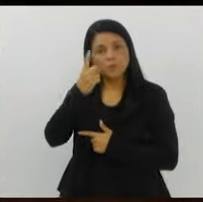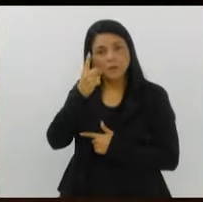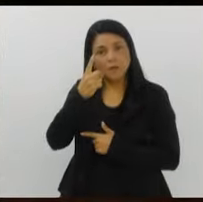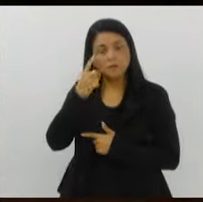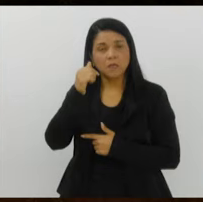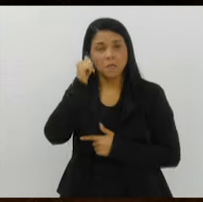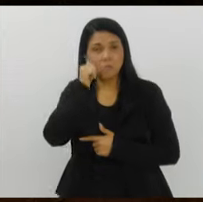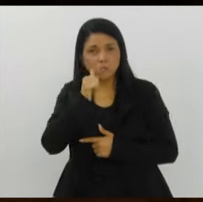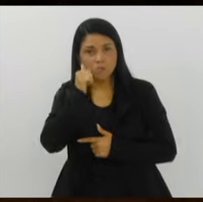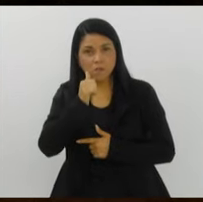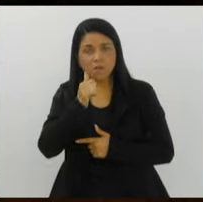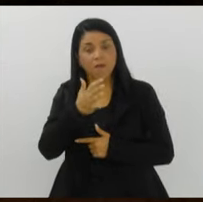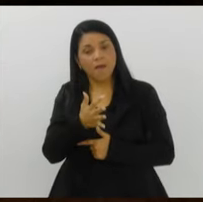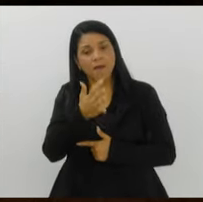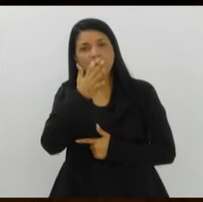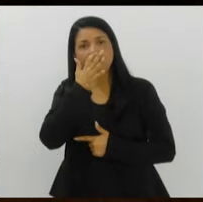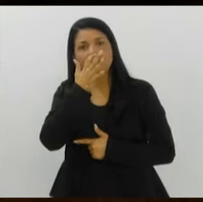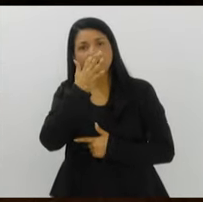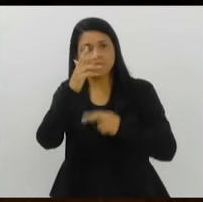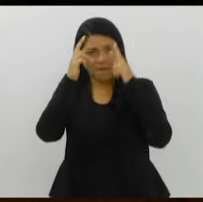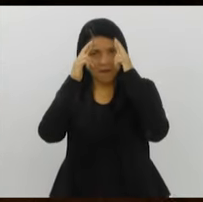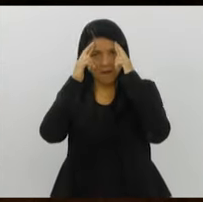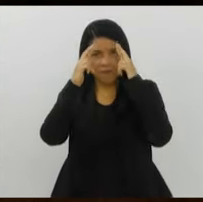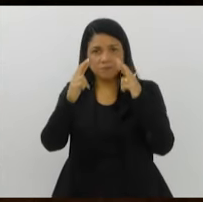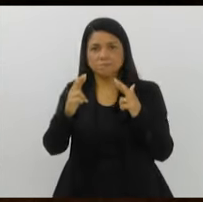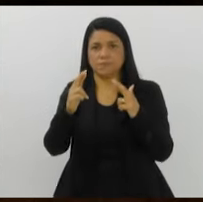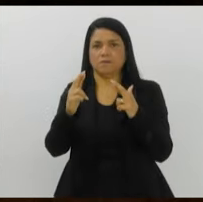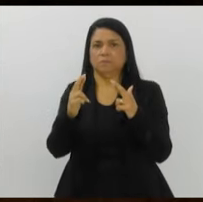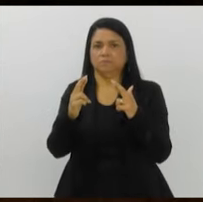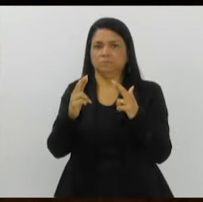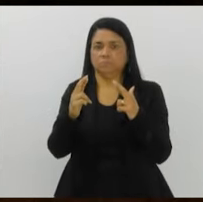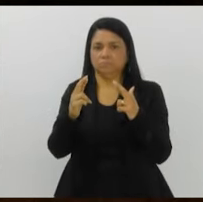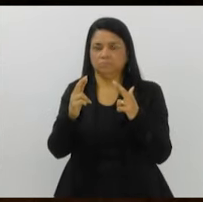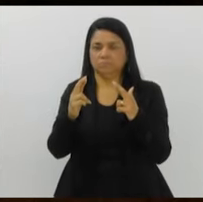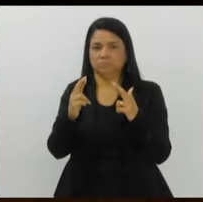toda admiração e respeito. E